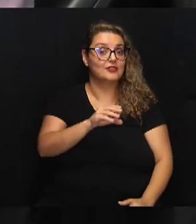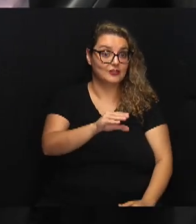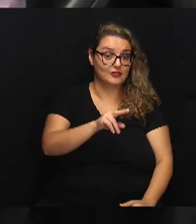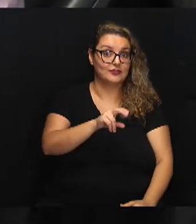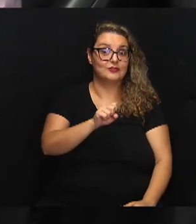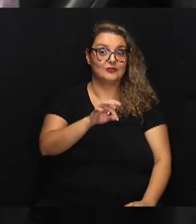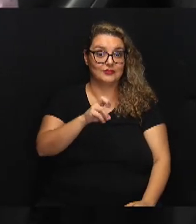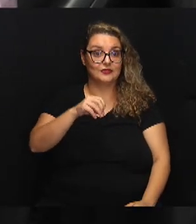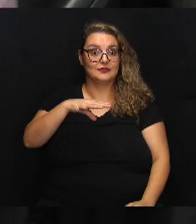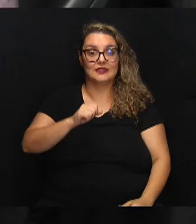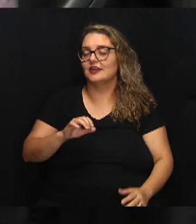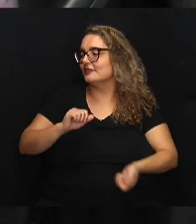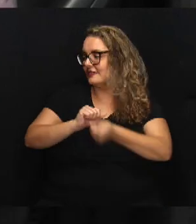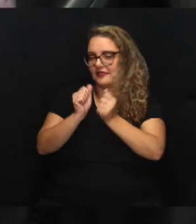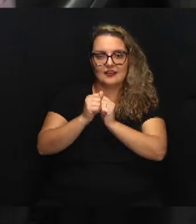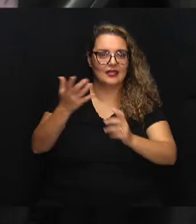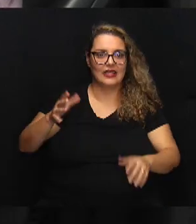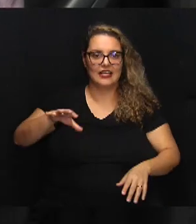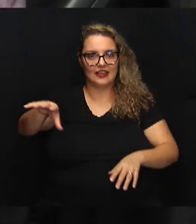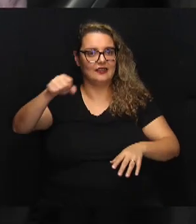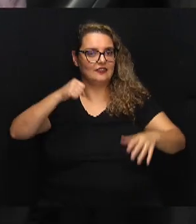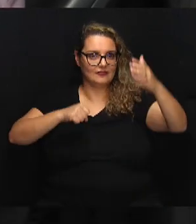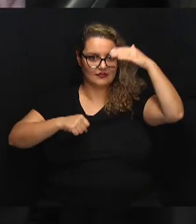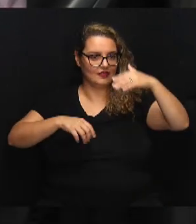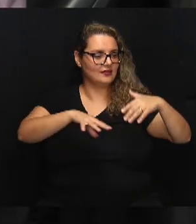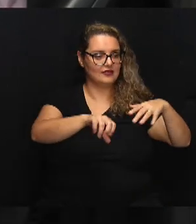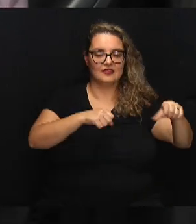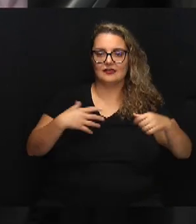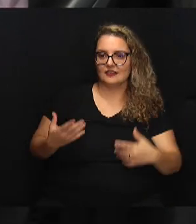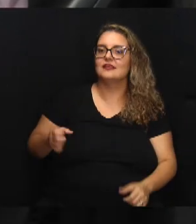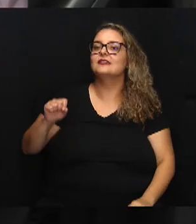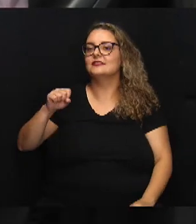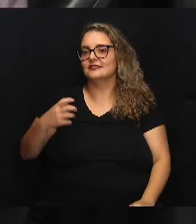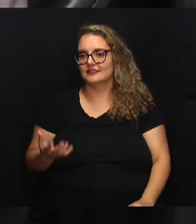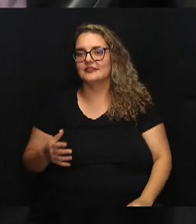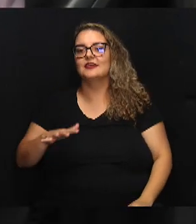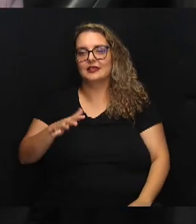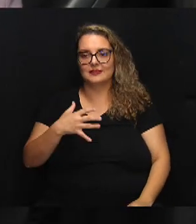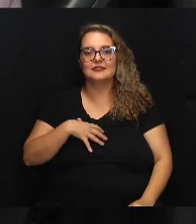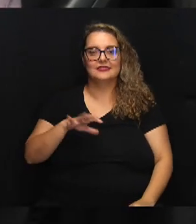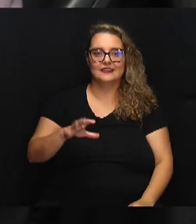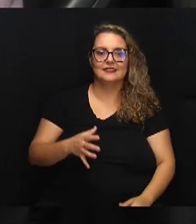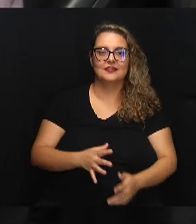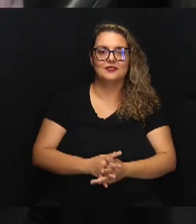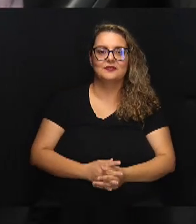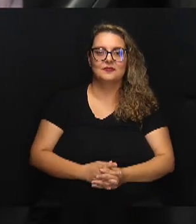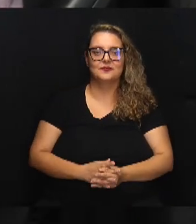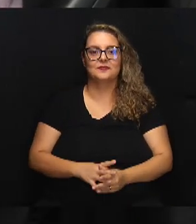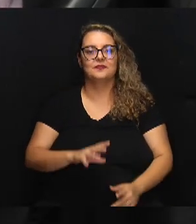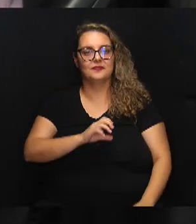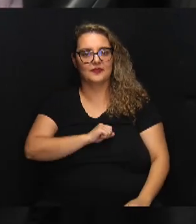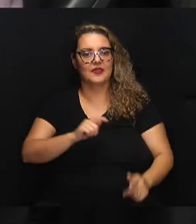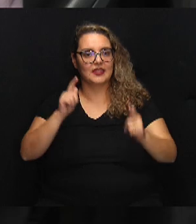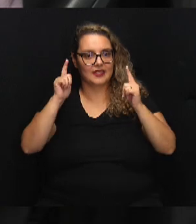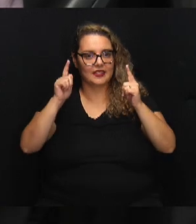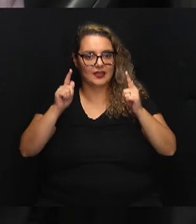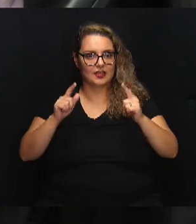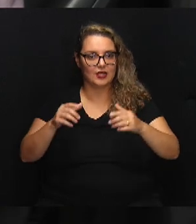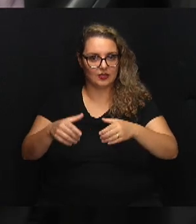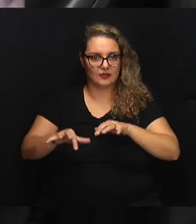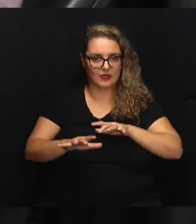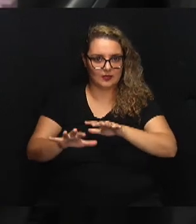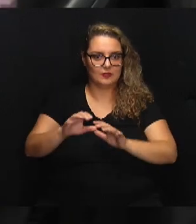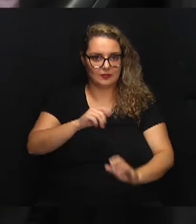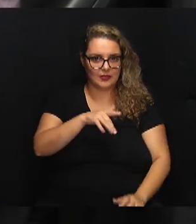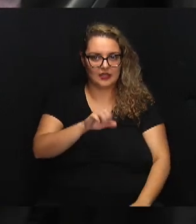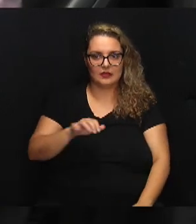tudo improvisado. Na hora, vou pegar um chapéu, vou pegar uma Isso, coisa. É, mais ou menos assim. É assim. E gosta de curtir bloquinho lá em Barão Gosto.